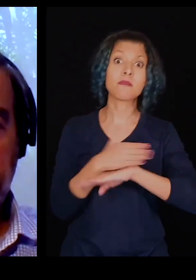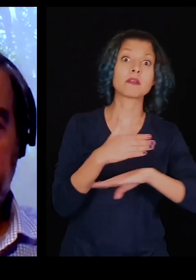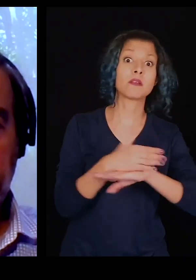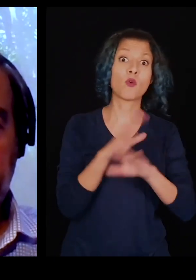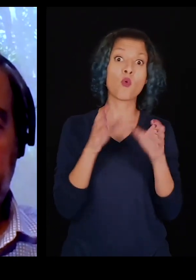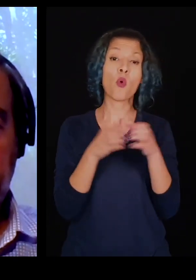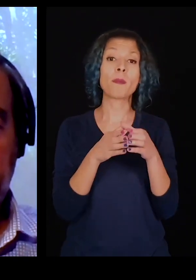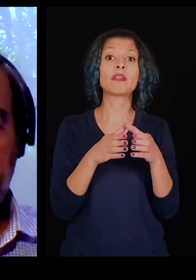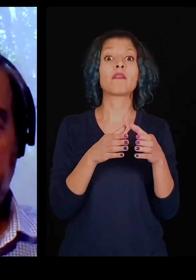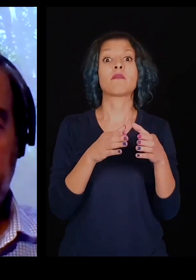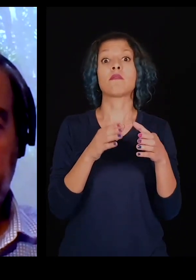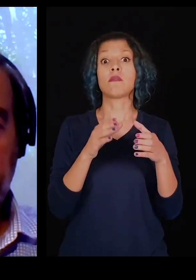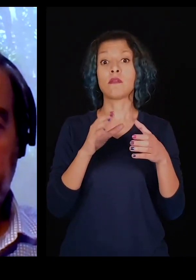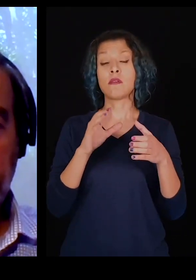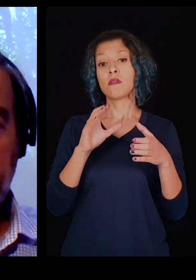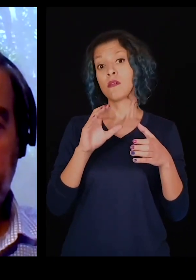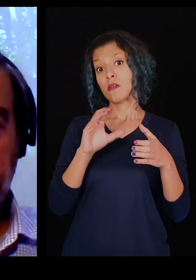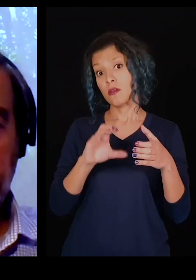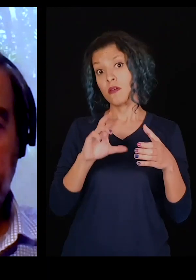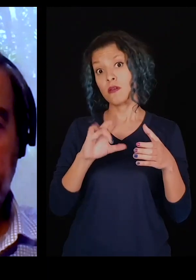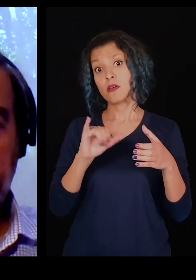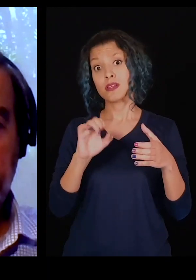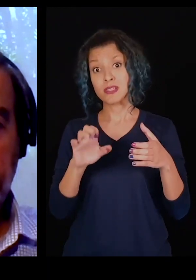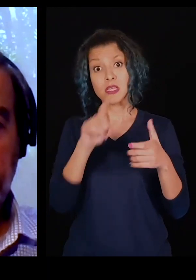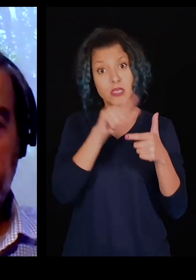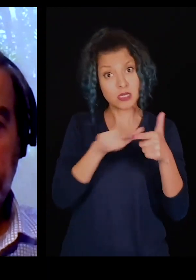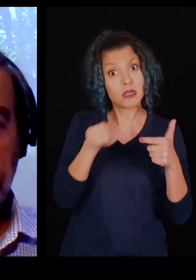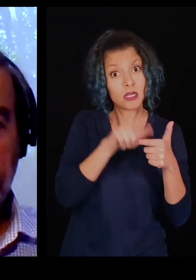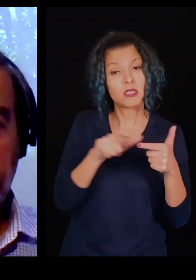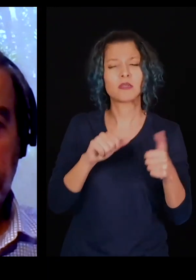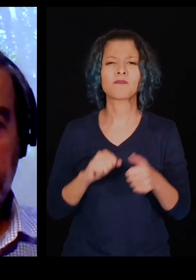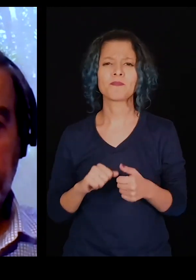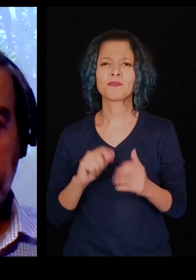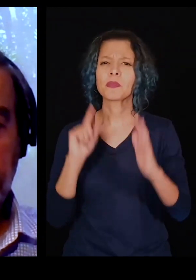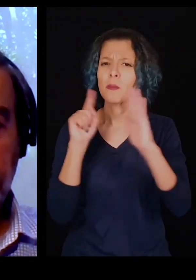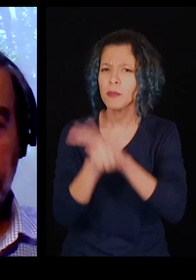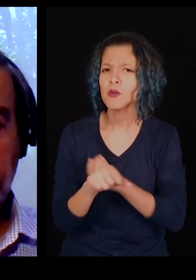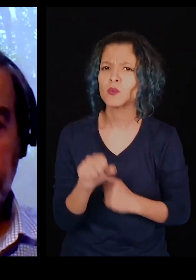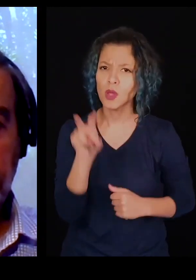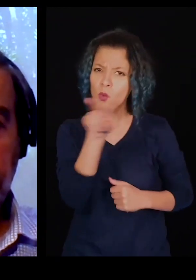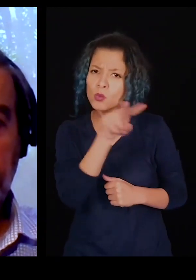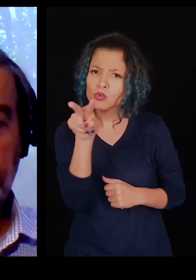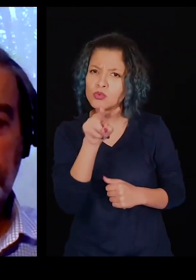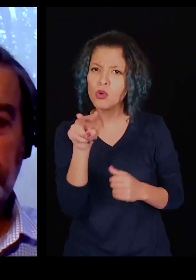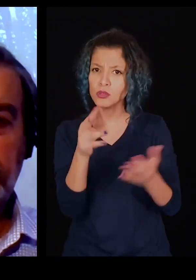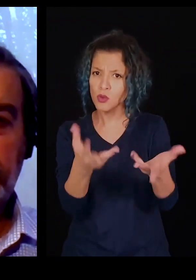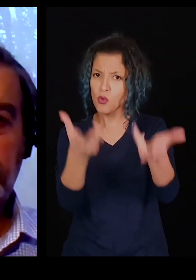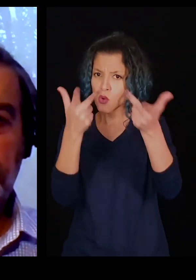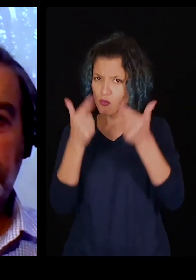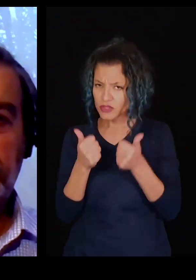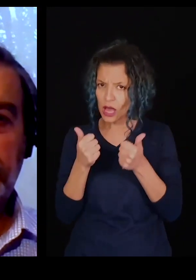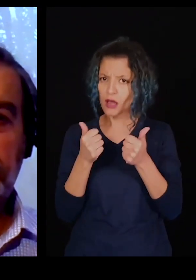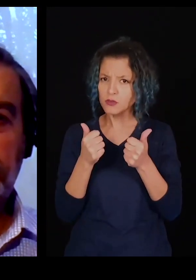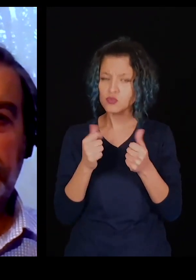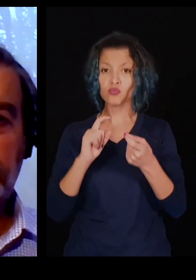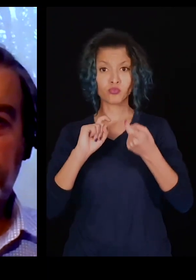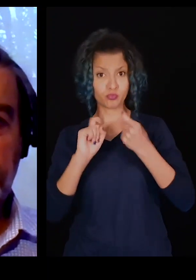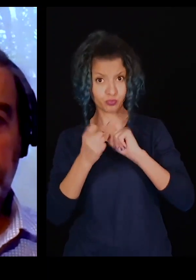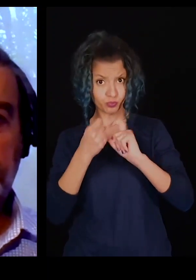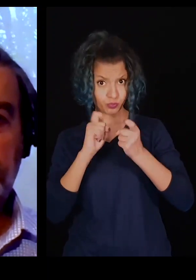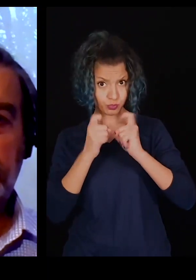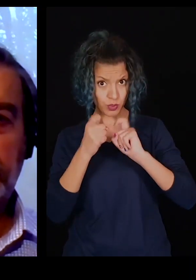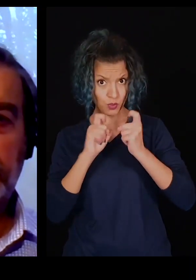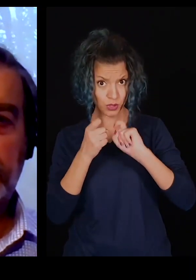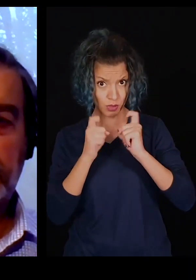sido chamados para comitê de crise e vocês têm sido chamados para reuniões para não só cuidar